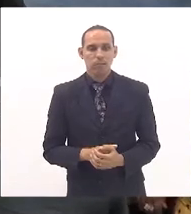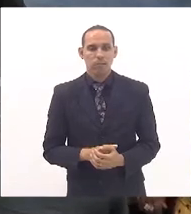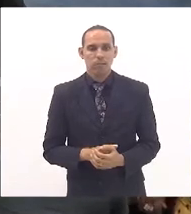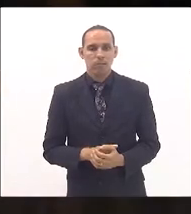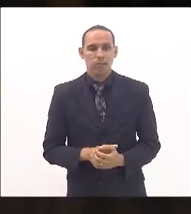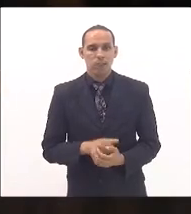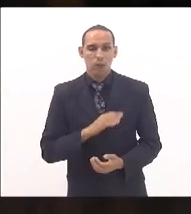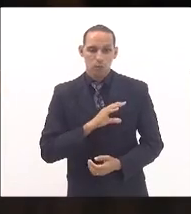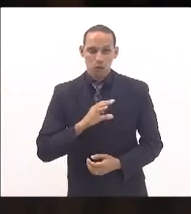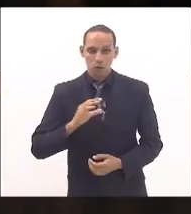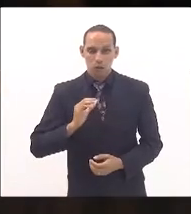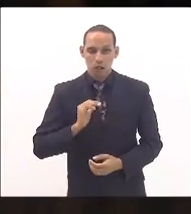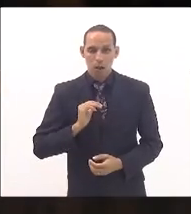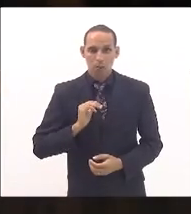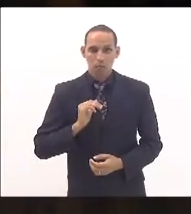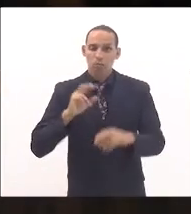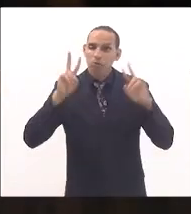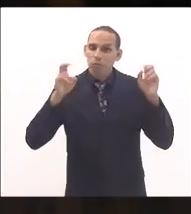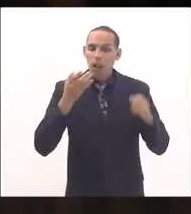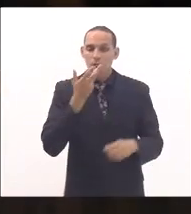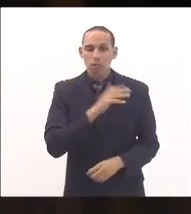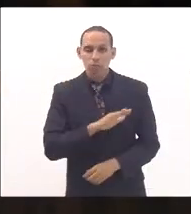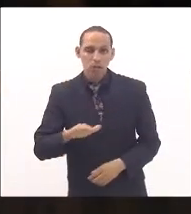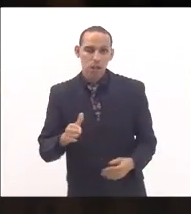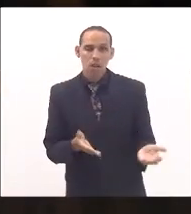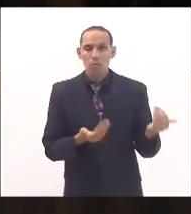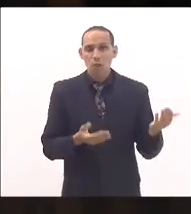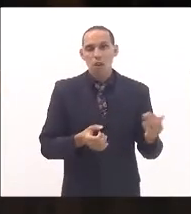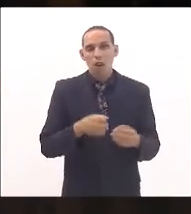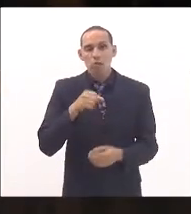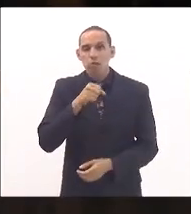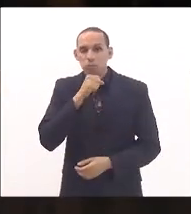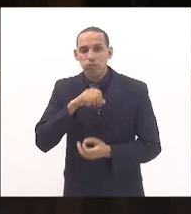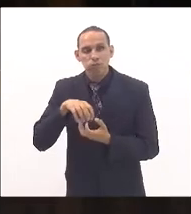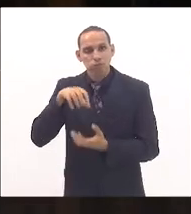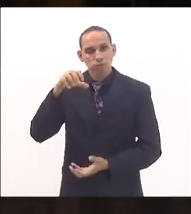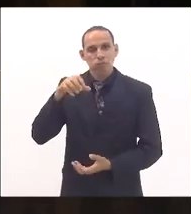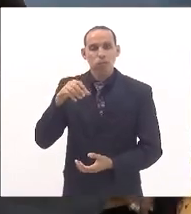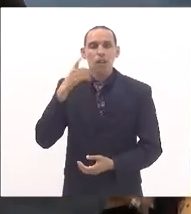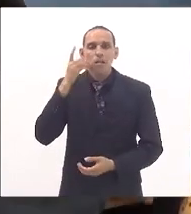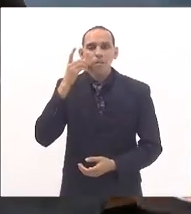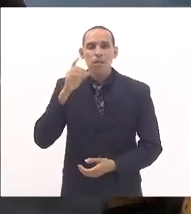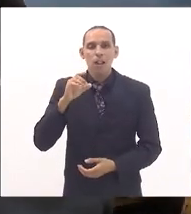Pela Comissão do Assunto da Criança e do Adolescente do Idoso, deputado Wellington José.